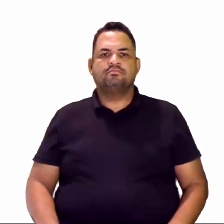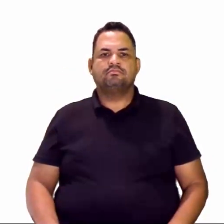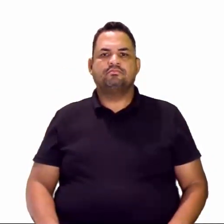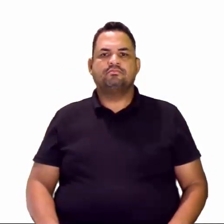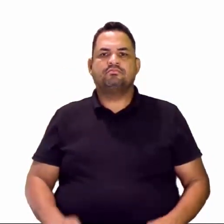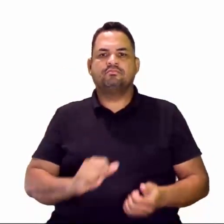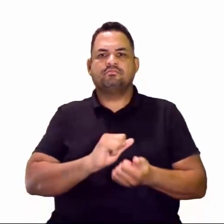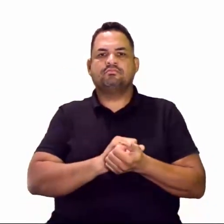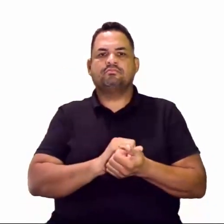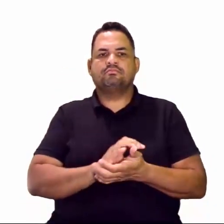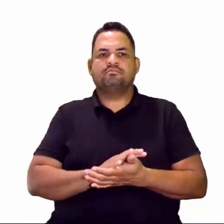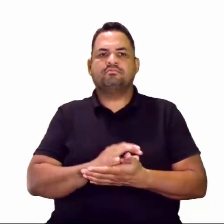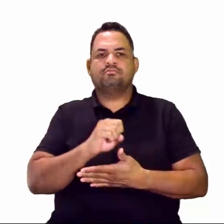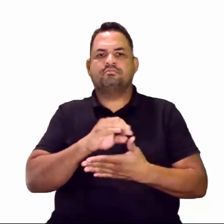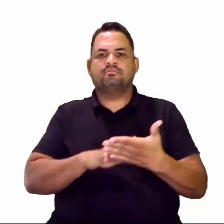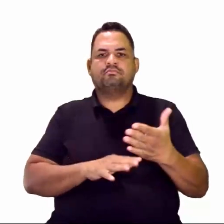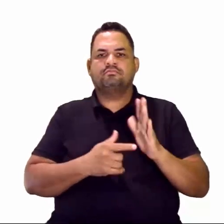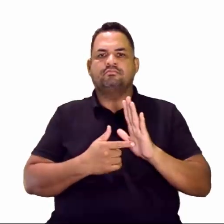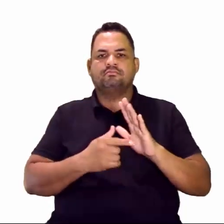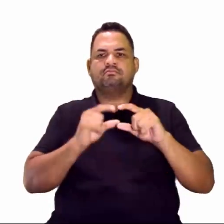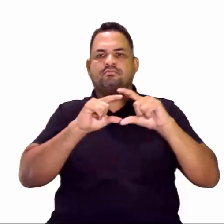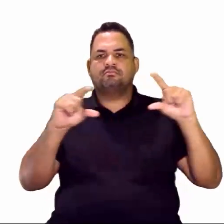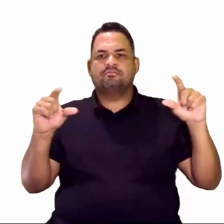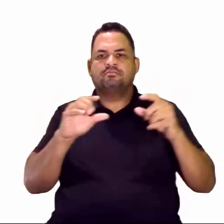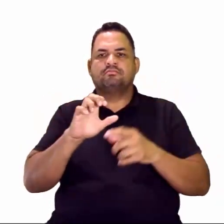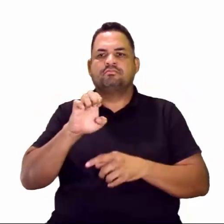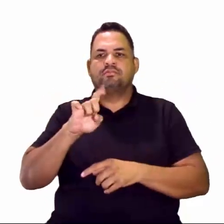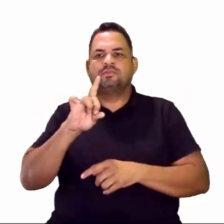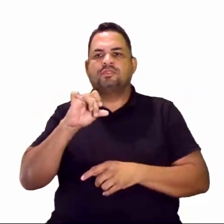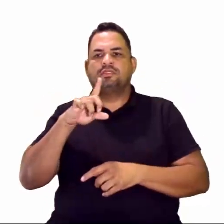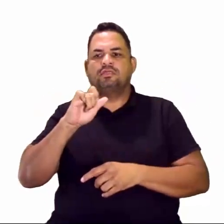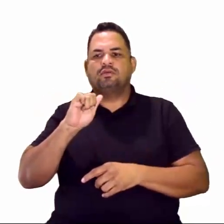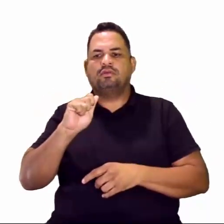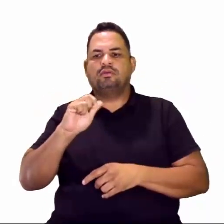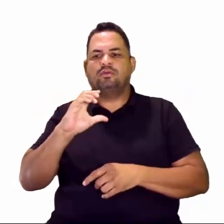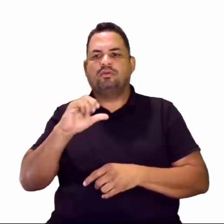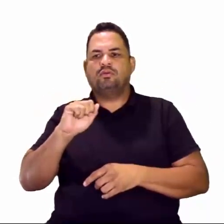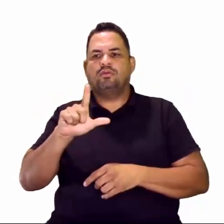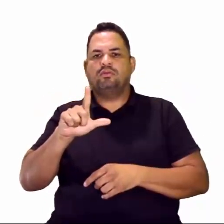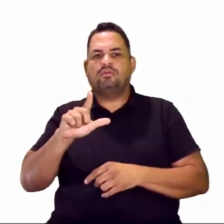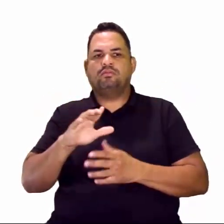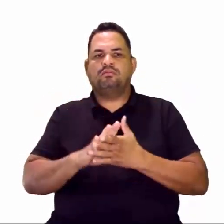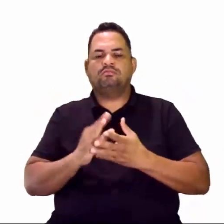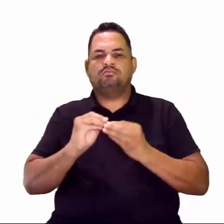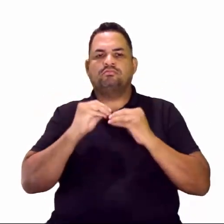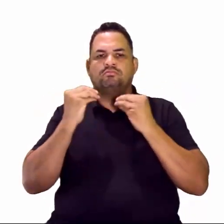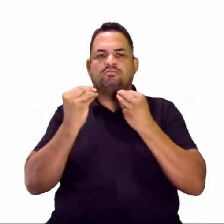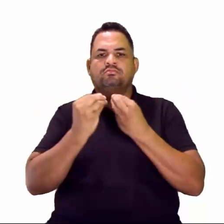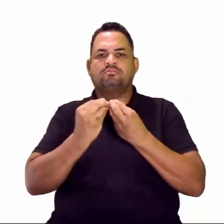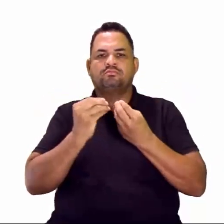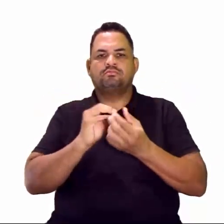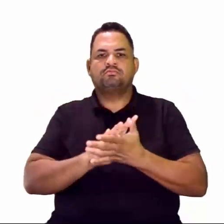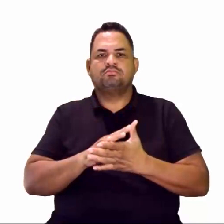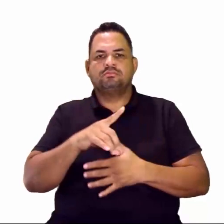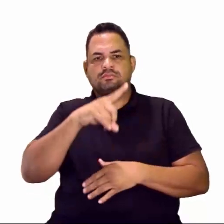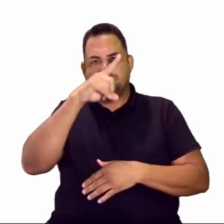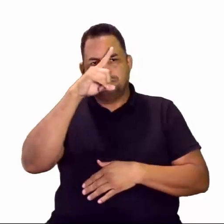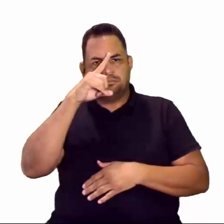essa questão diz o seguinte: o etileno glicol é uma